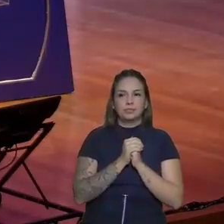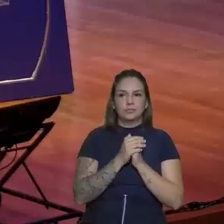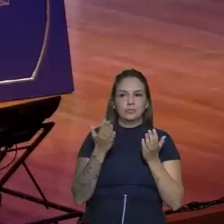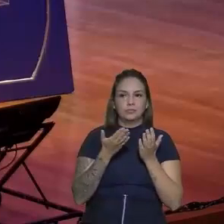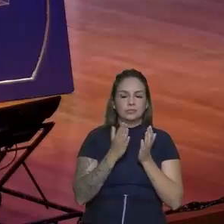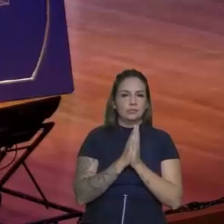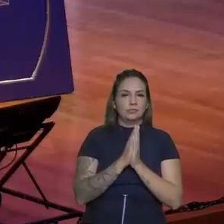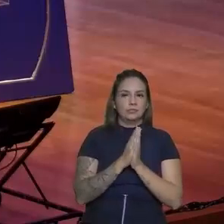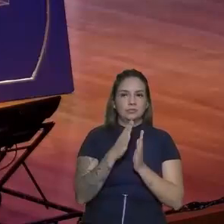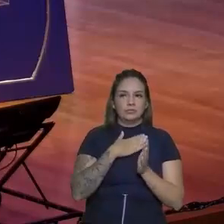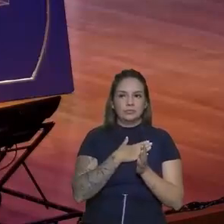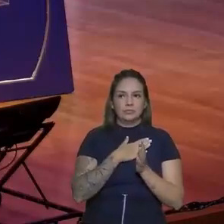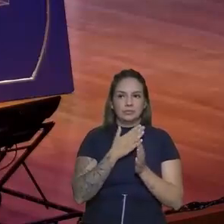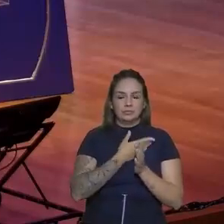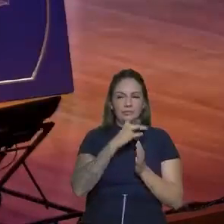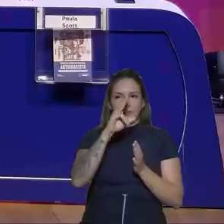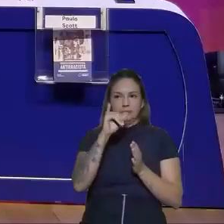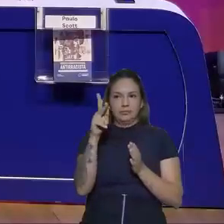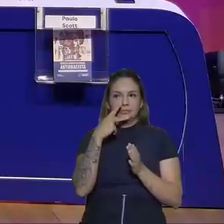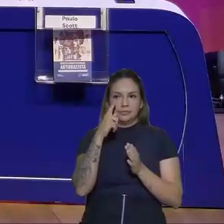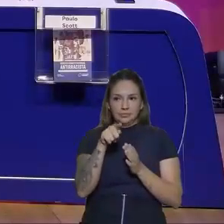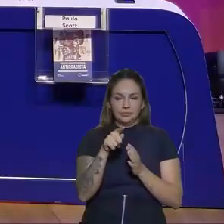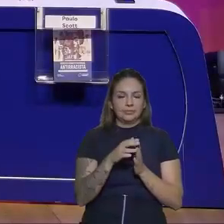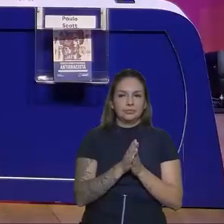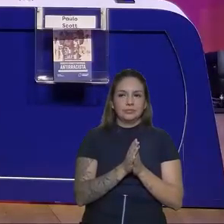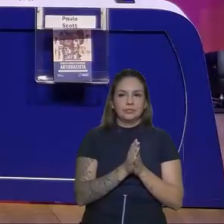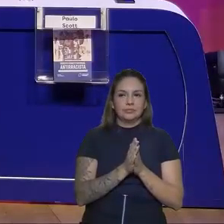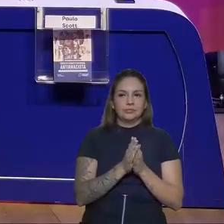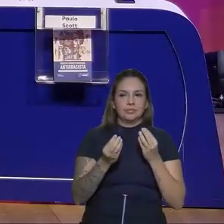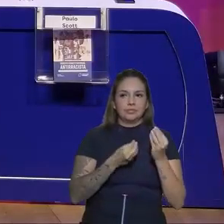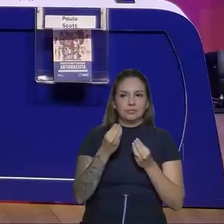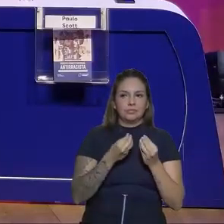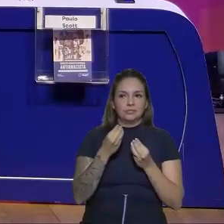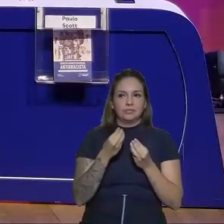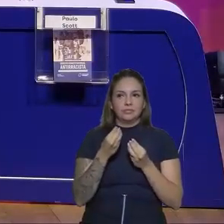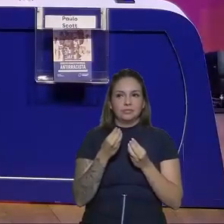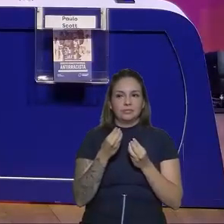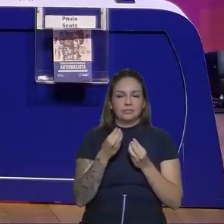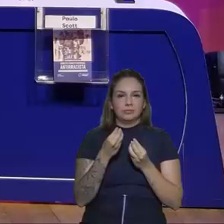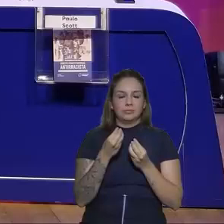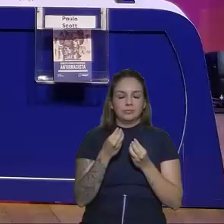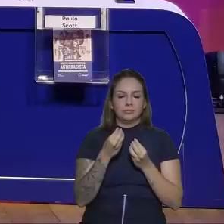Hoje, minha querida amiga Lívia estava falando disso, né? De como é que,